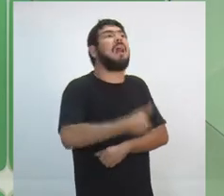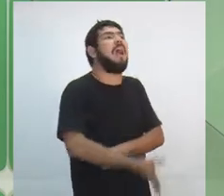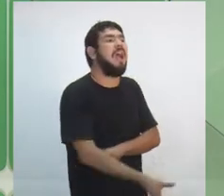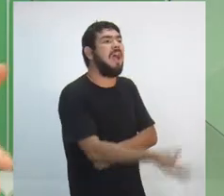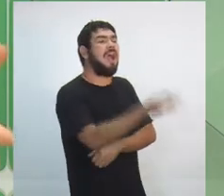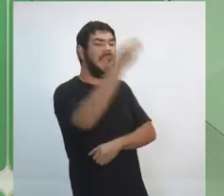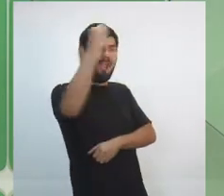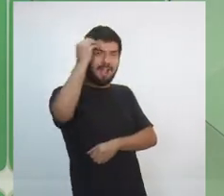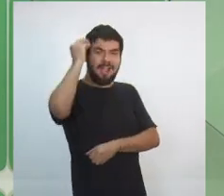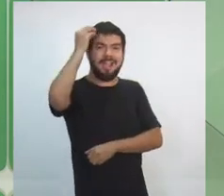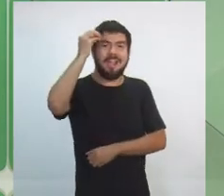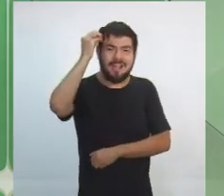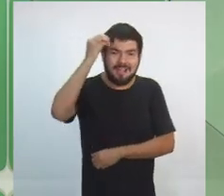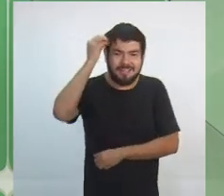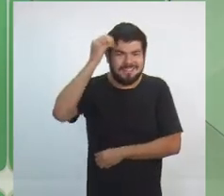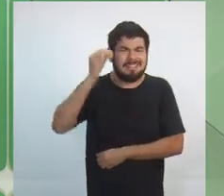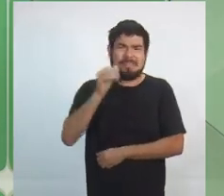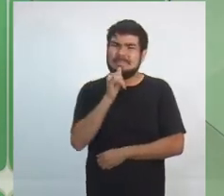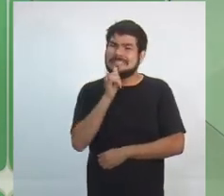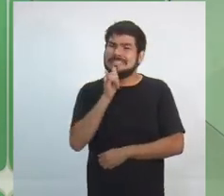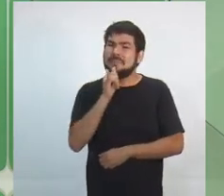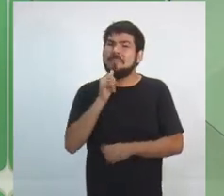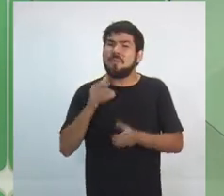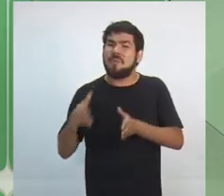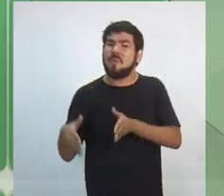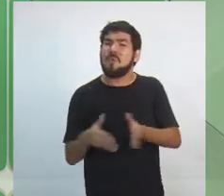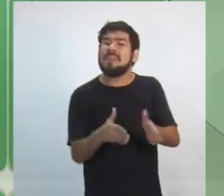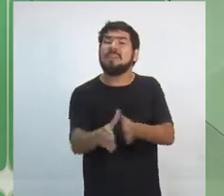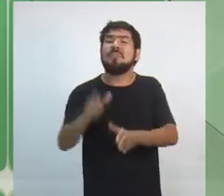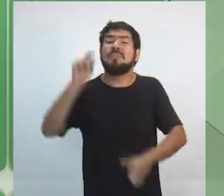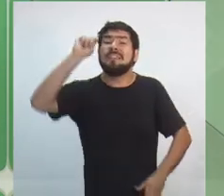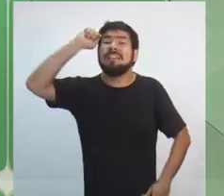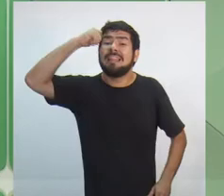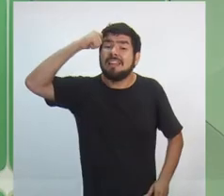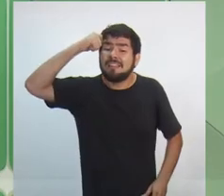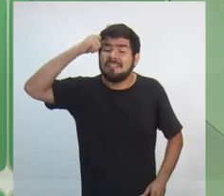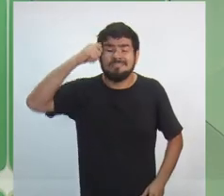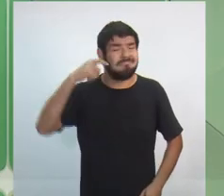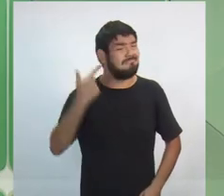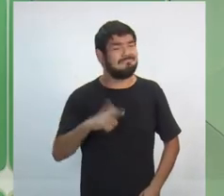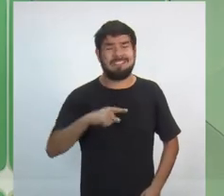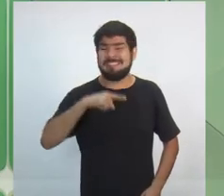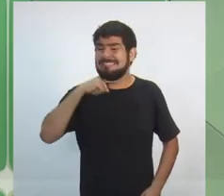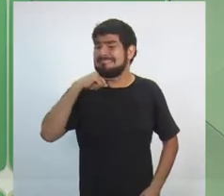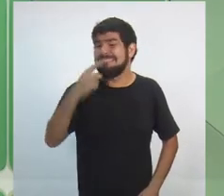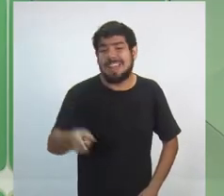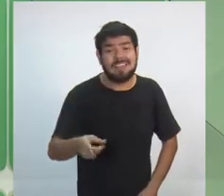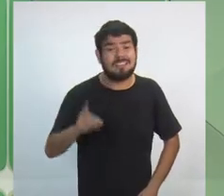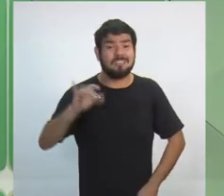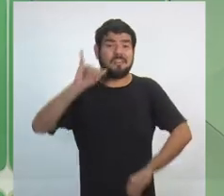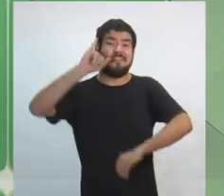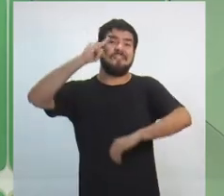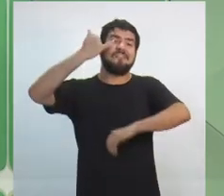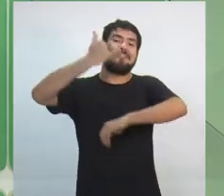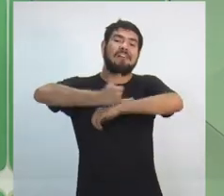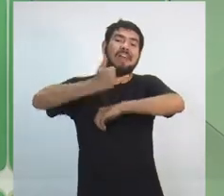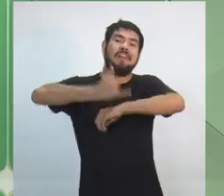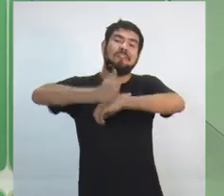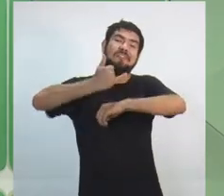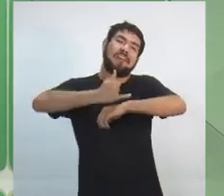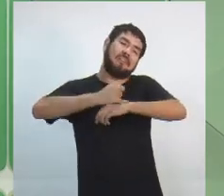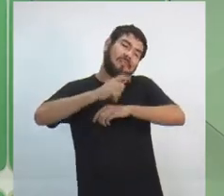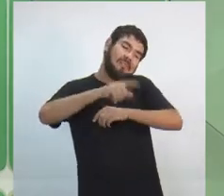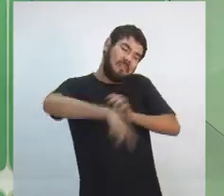exemplo, não tem vocação nenhuma agrícola. É minério. Não nos permitem extrair os minérios. Não é